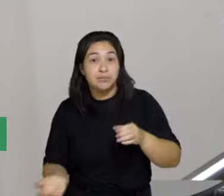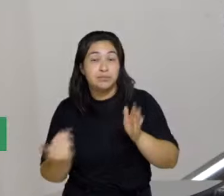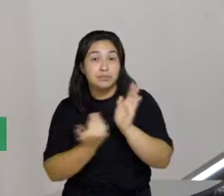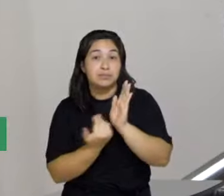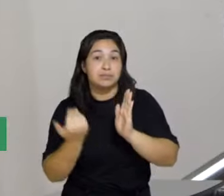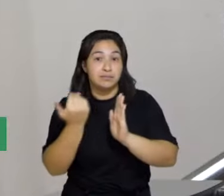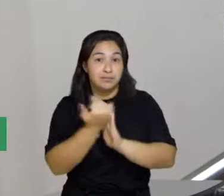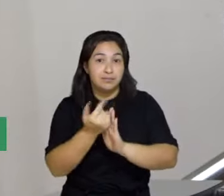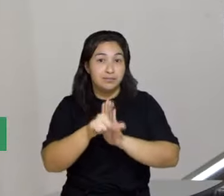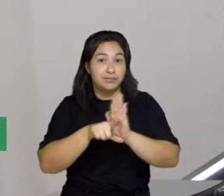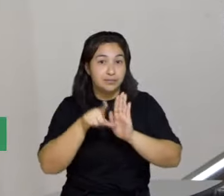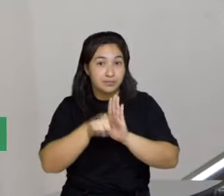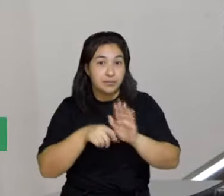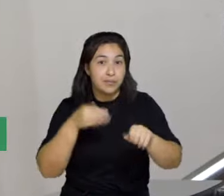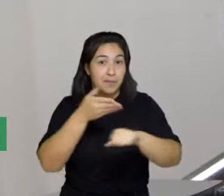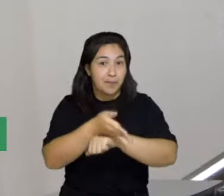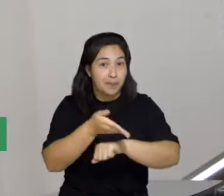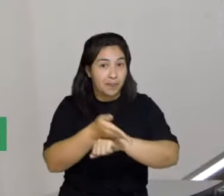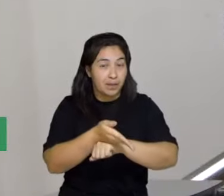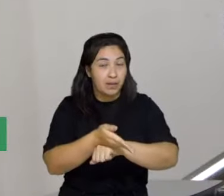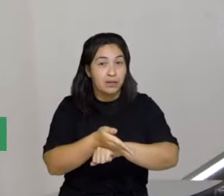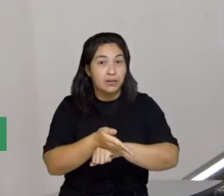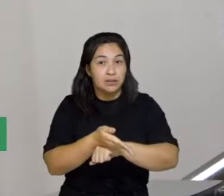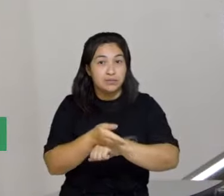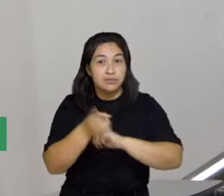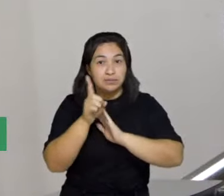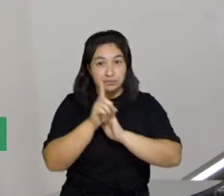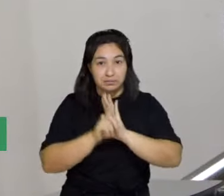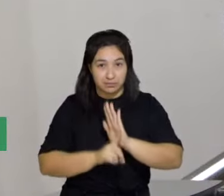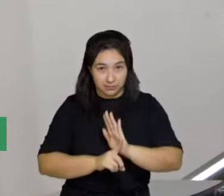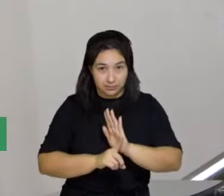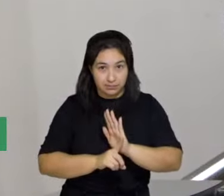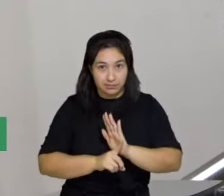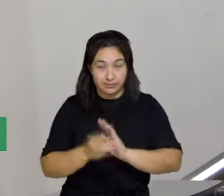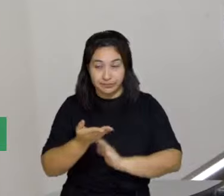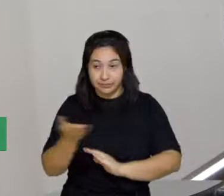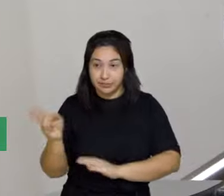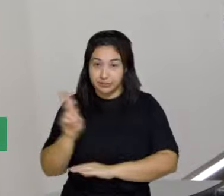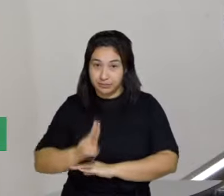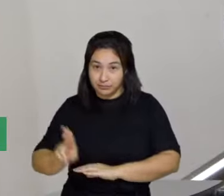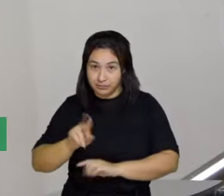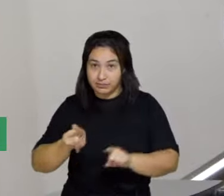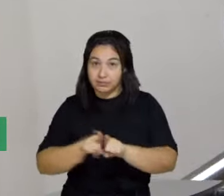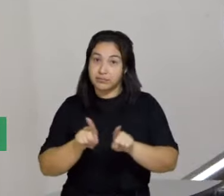Legislação Participativa os direitos do consumidor e do contribuinte.